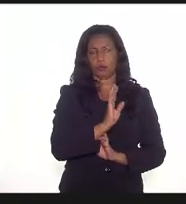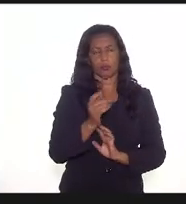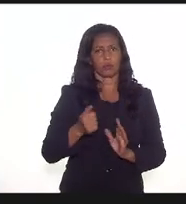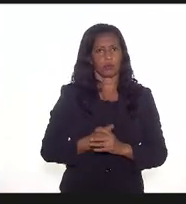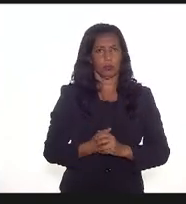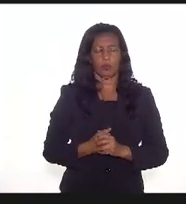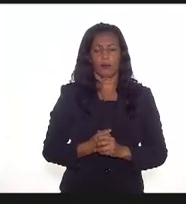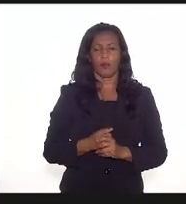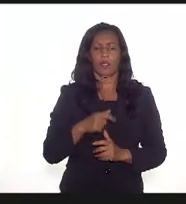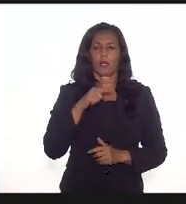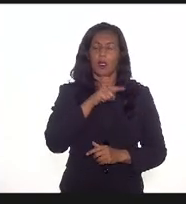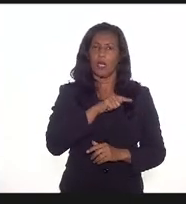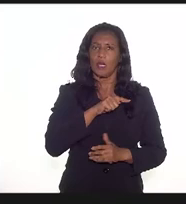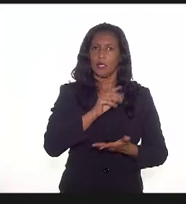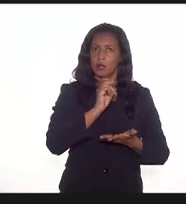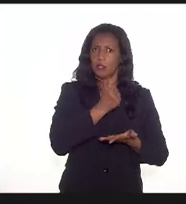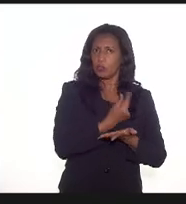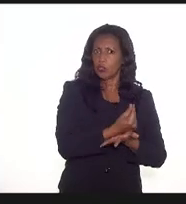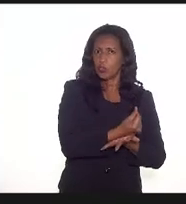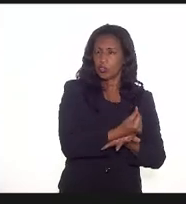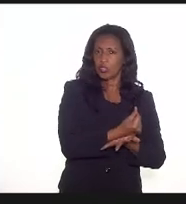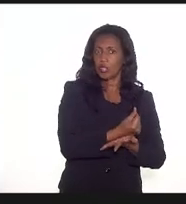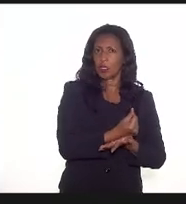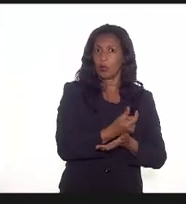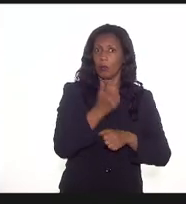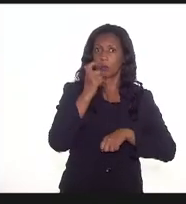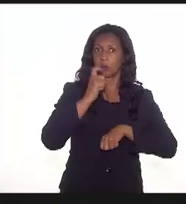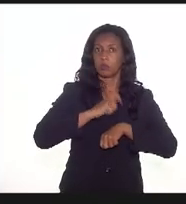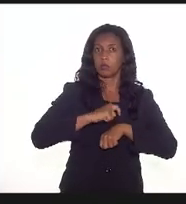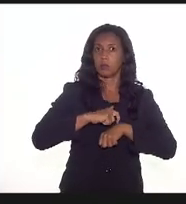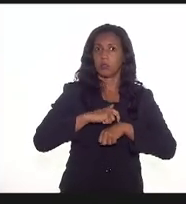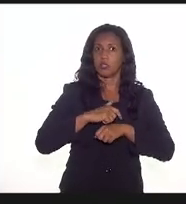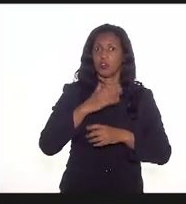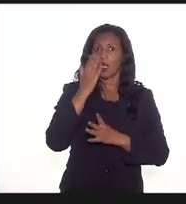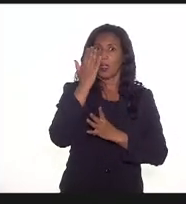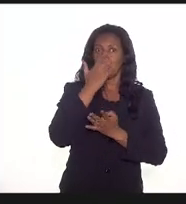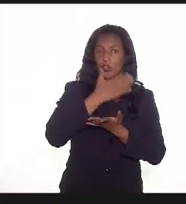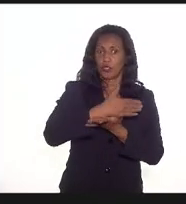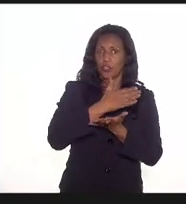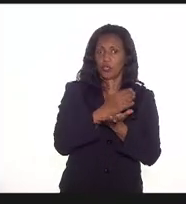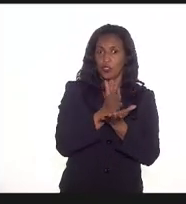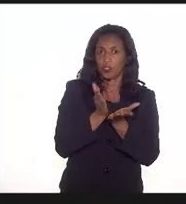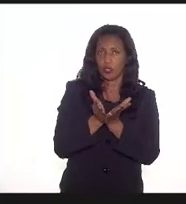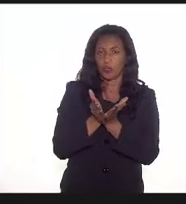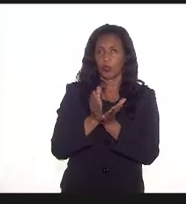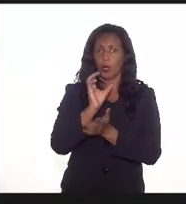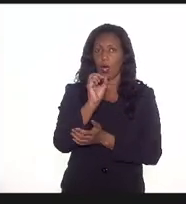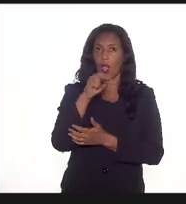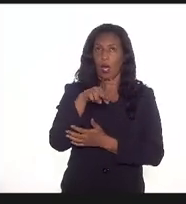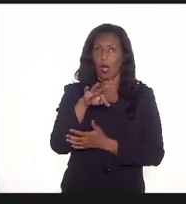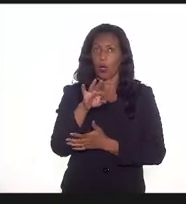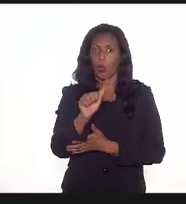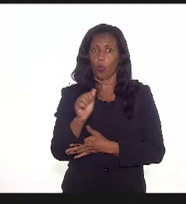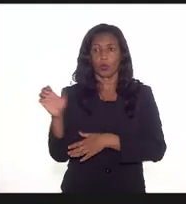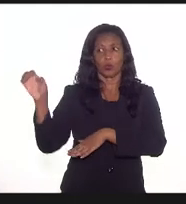disposições normativas, esses recursos eles já são automaticamente repartidos entre a conta única